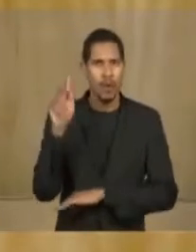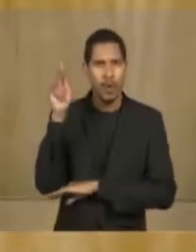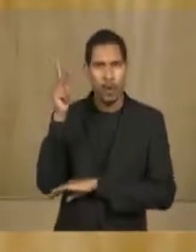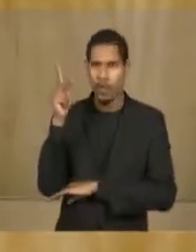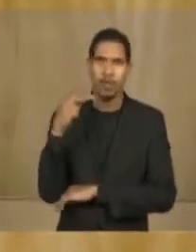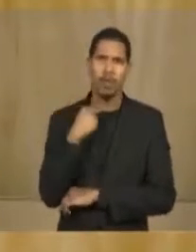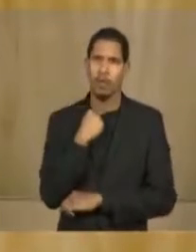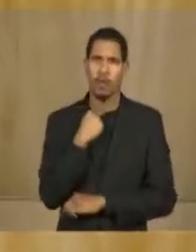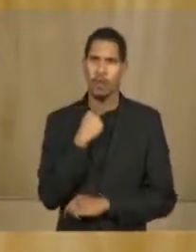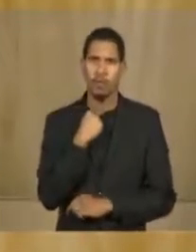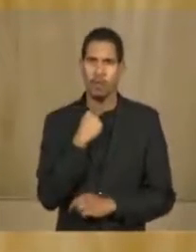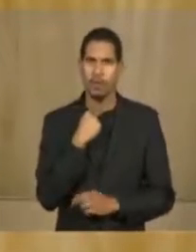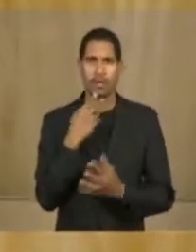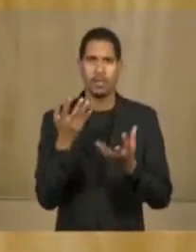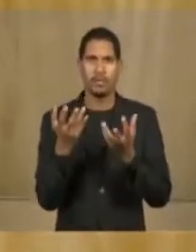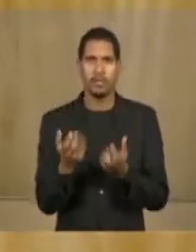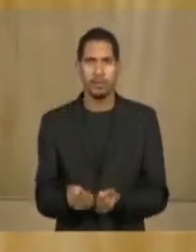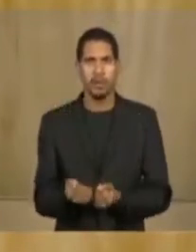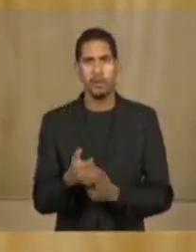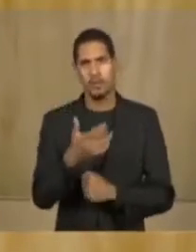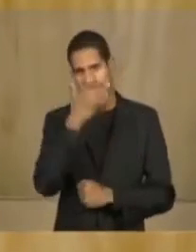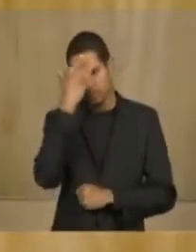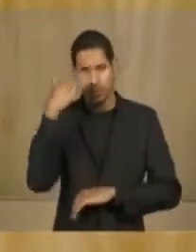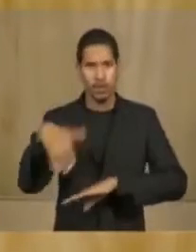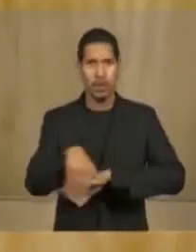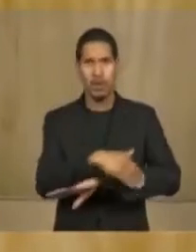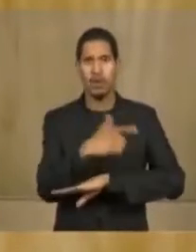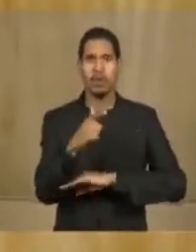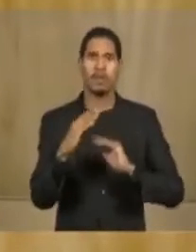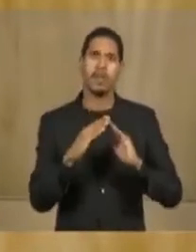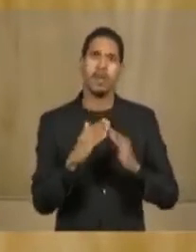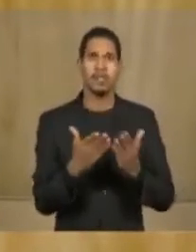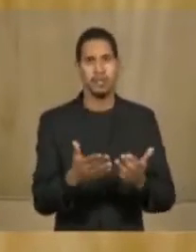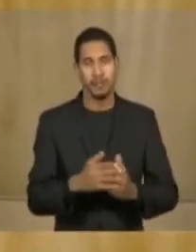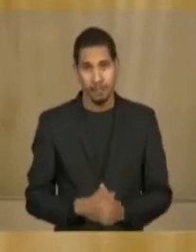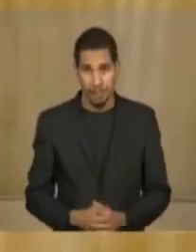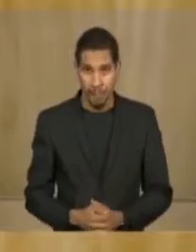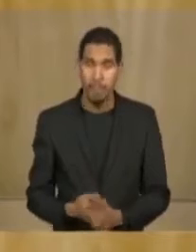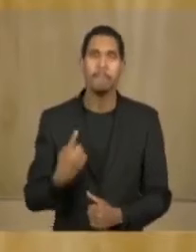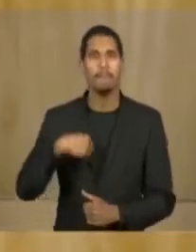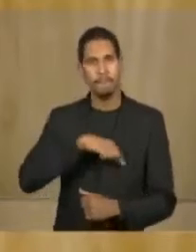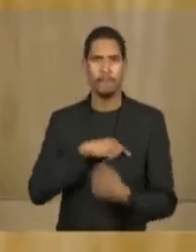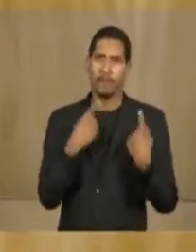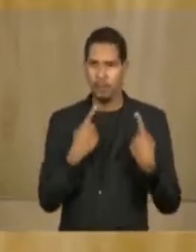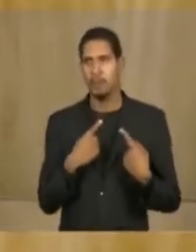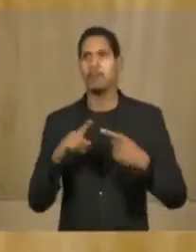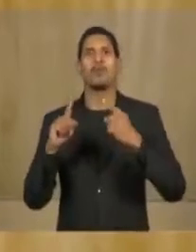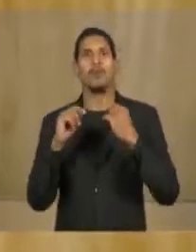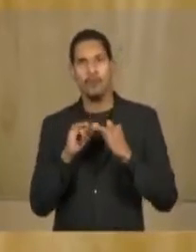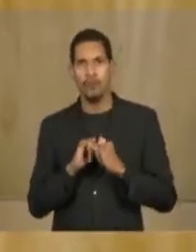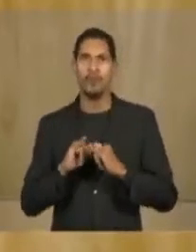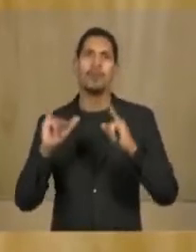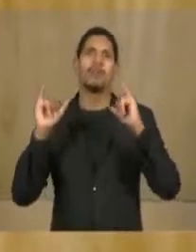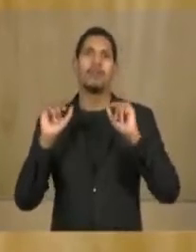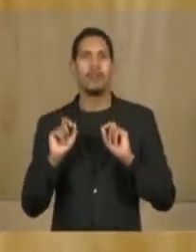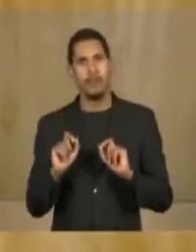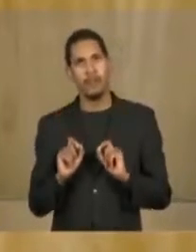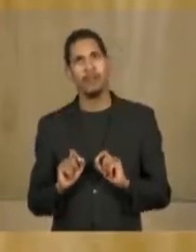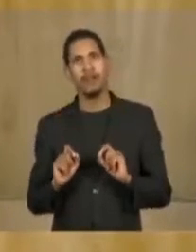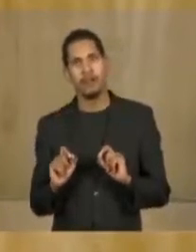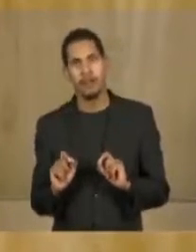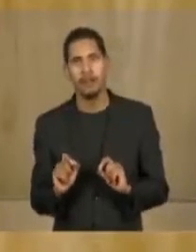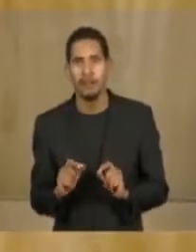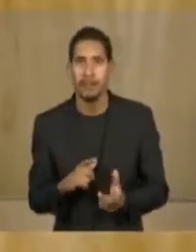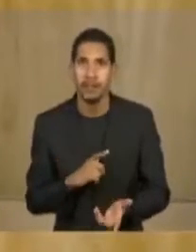estariam dispostos a receber pessoas em situação de rua. Nós reagimos diante disso,